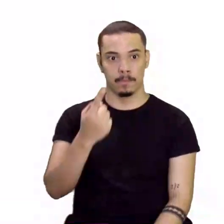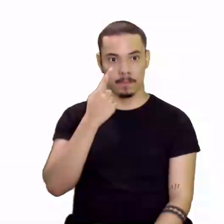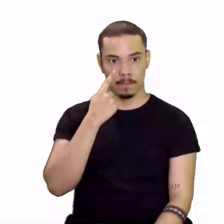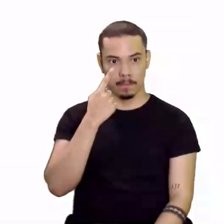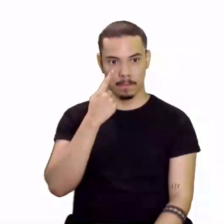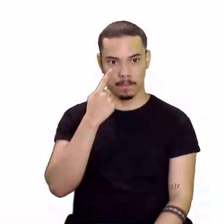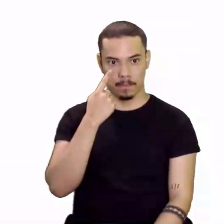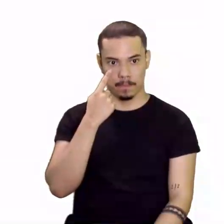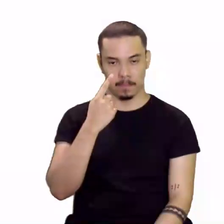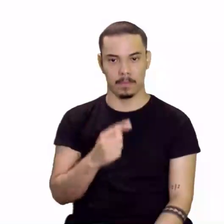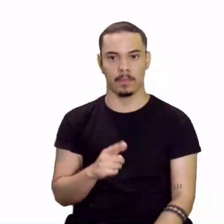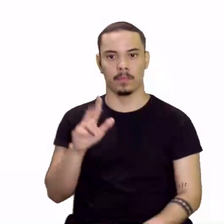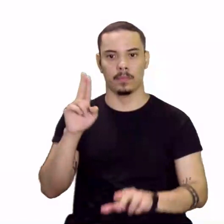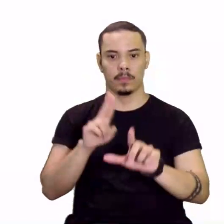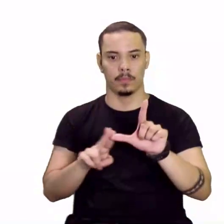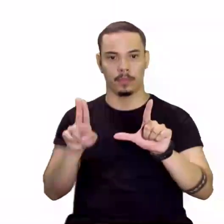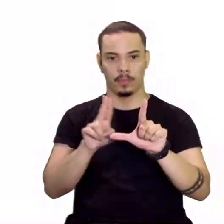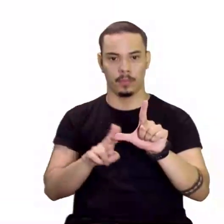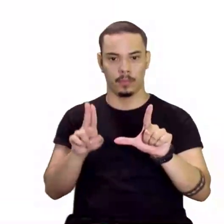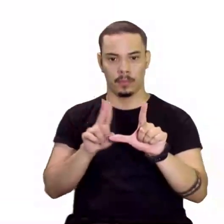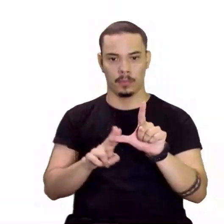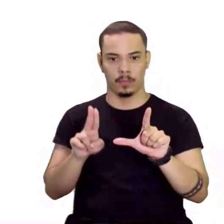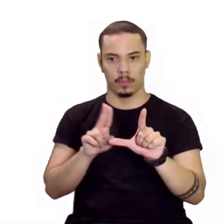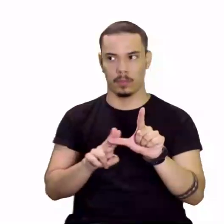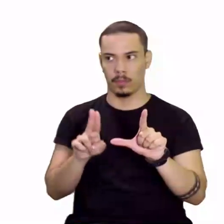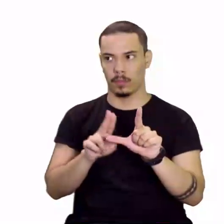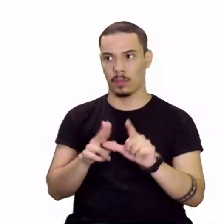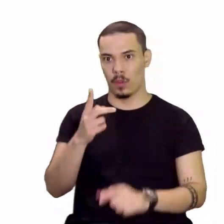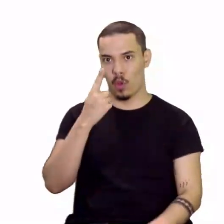ó. Olha a legenda. Olha aqui, ó.